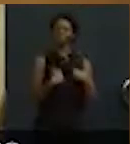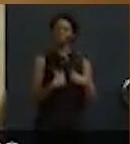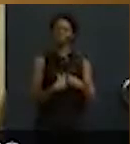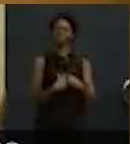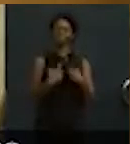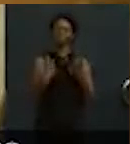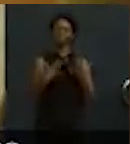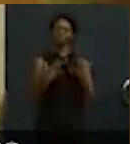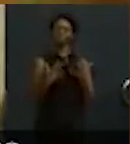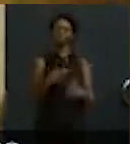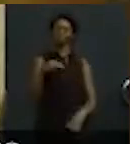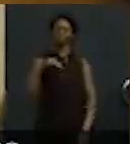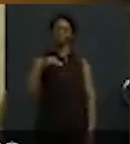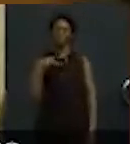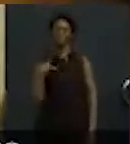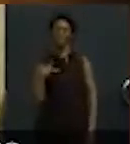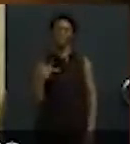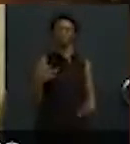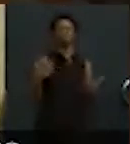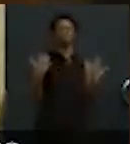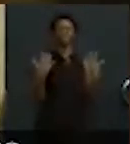Público.